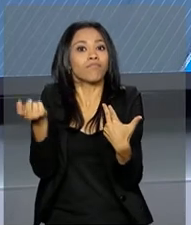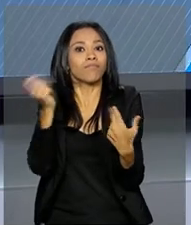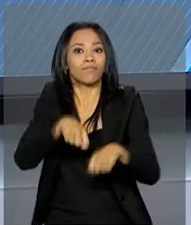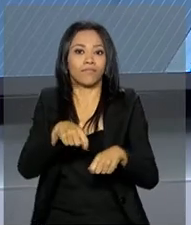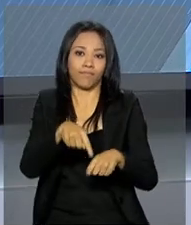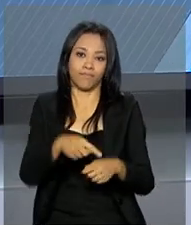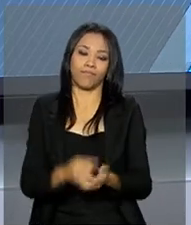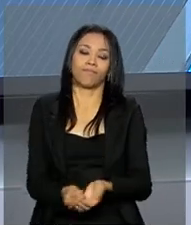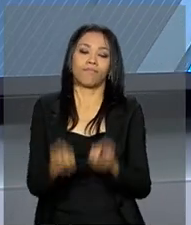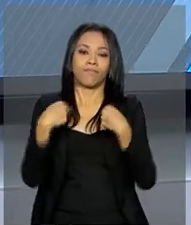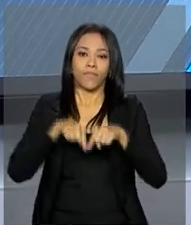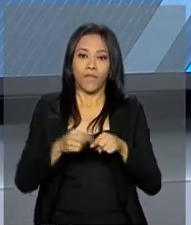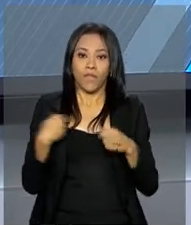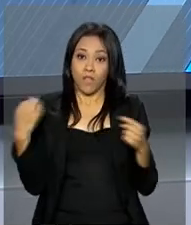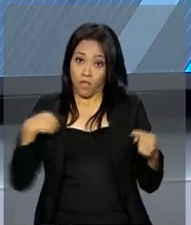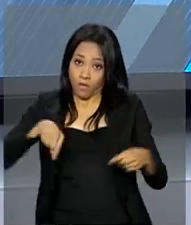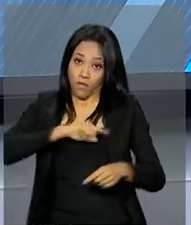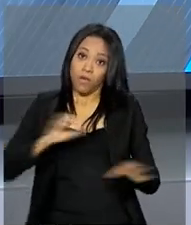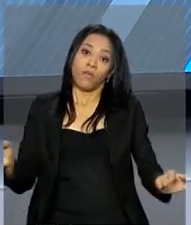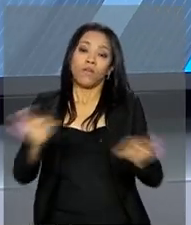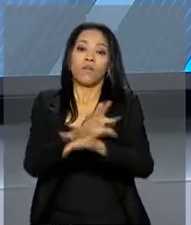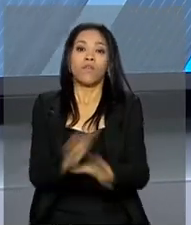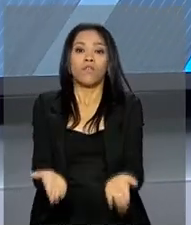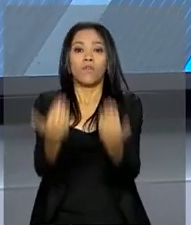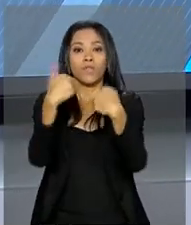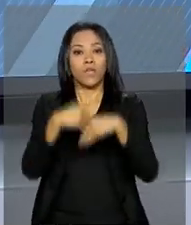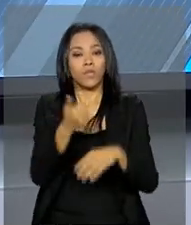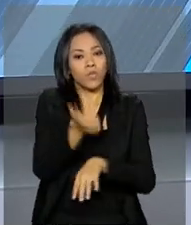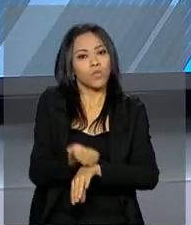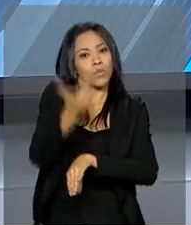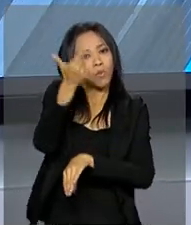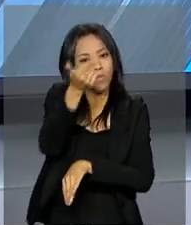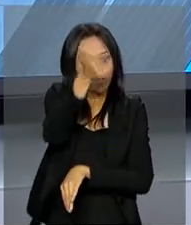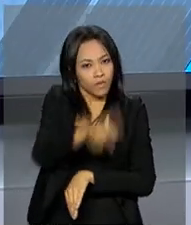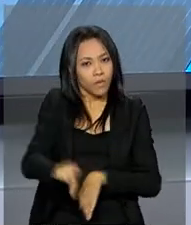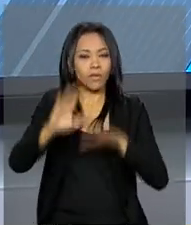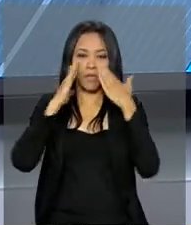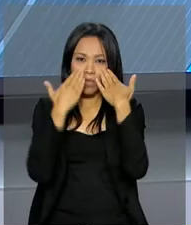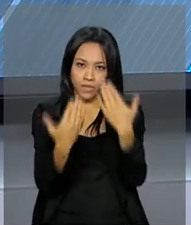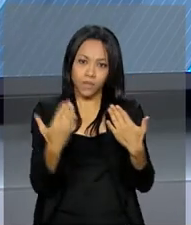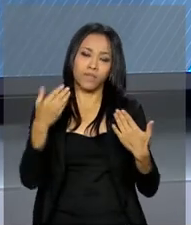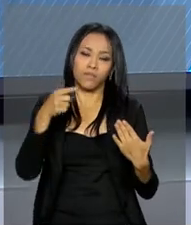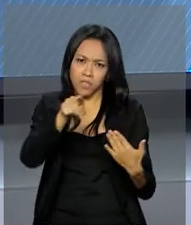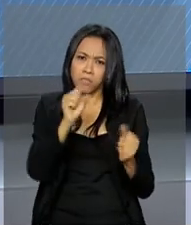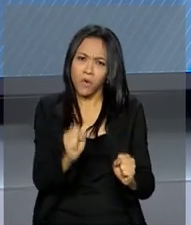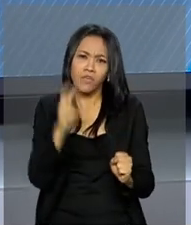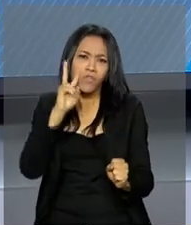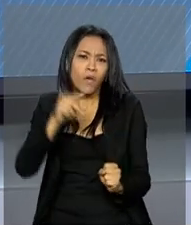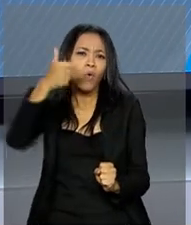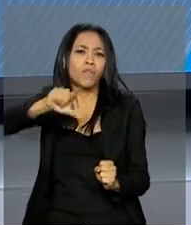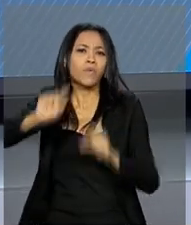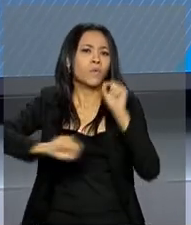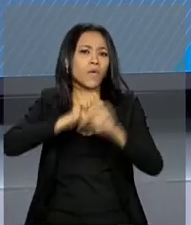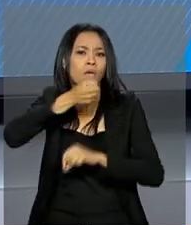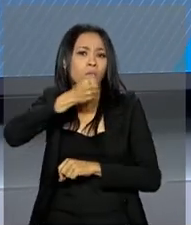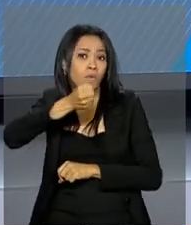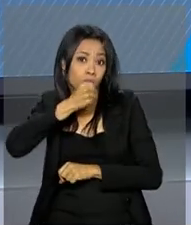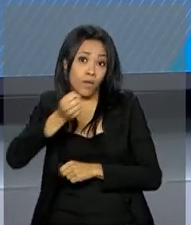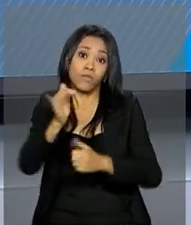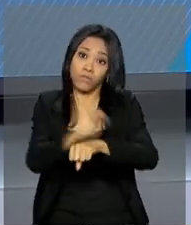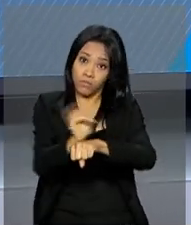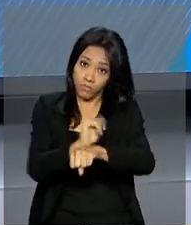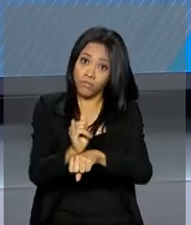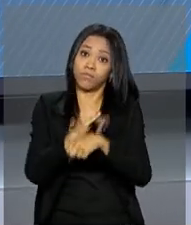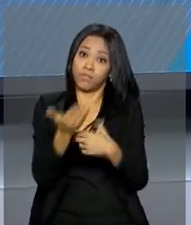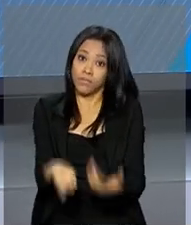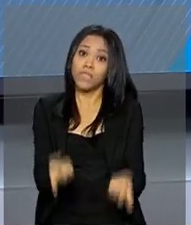O Repórter NBR fica por aqui. Voltamos ao meio-dia na nossa próxima edição. Você pode rever as nossas reportagens no